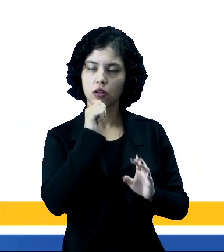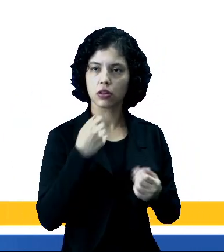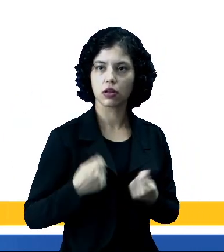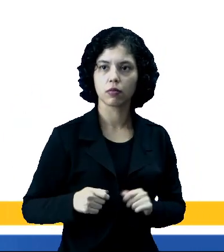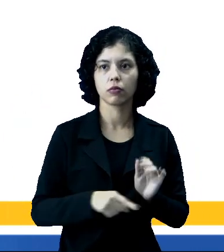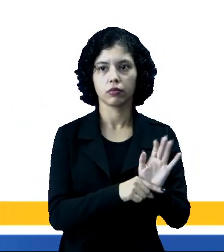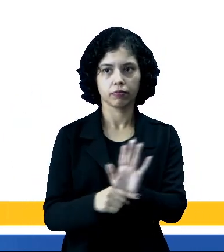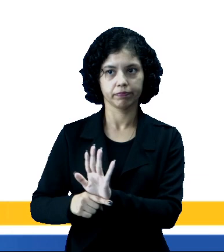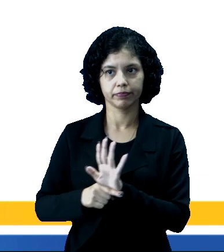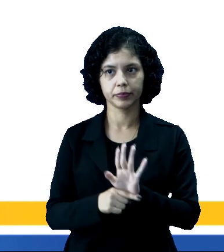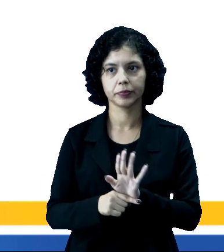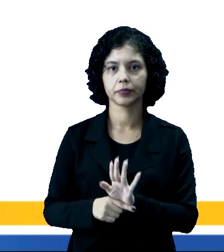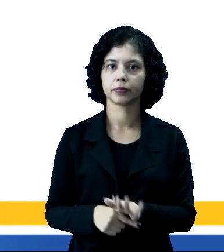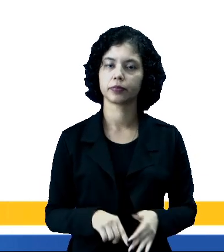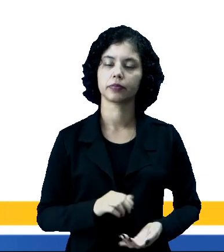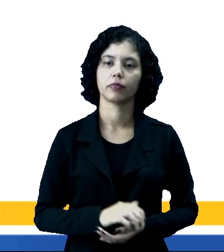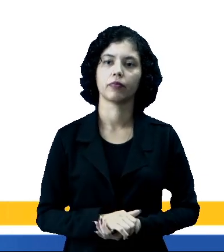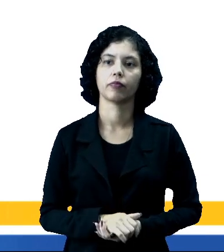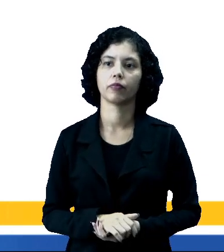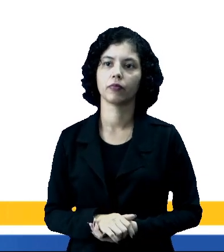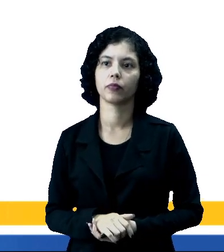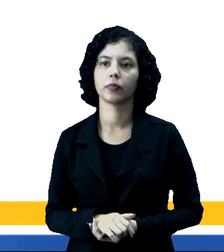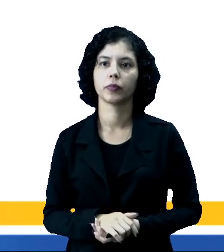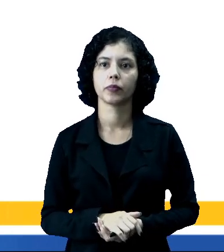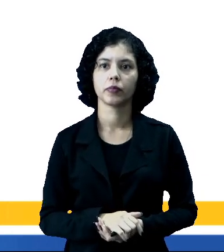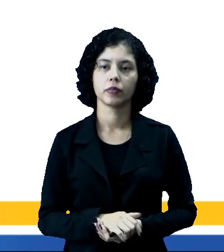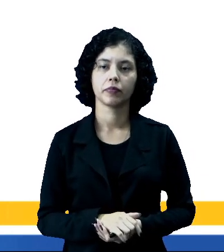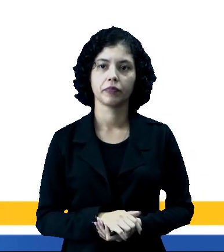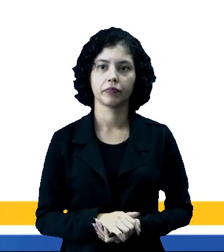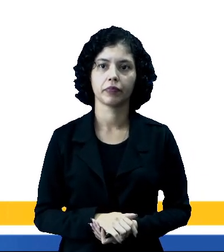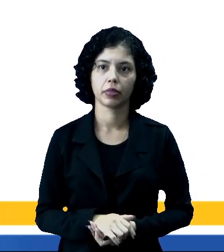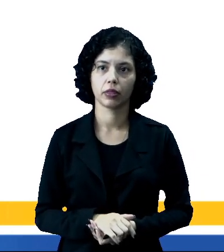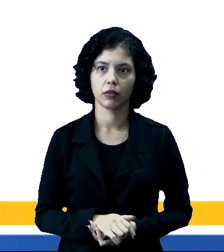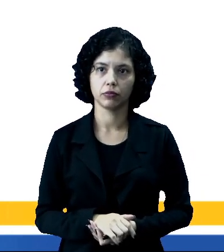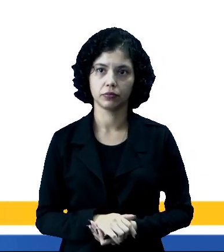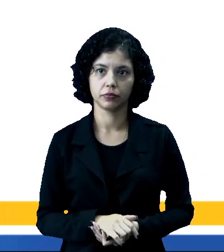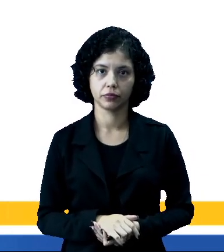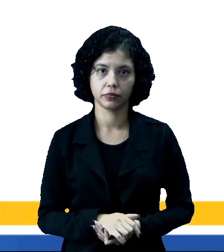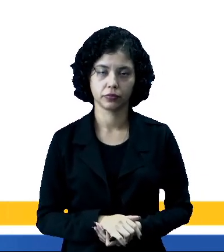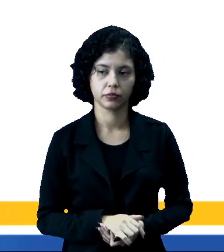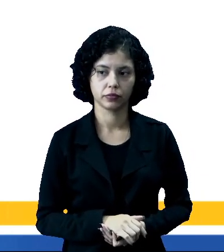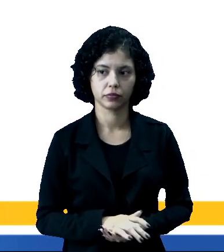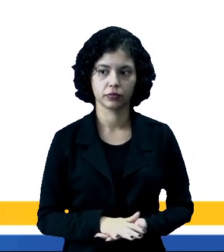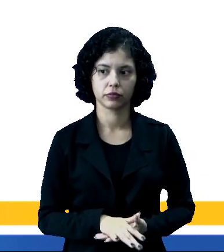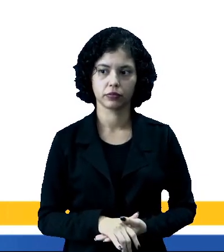são apresentadas dentro desse gênero. Então temos ali, né,